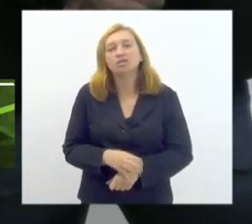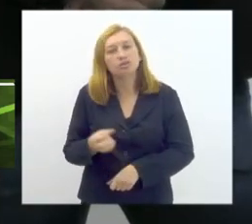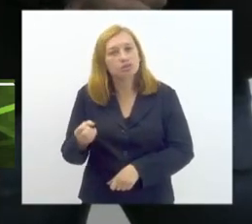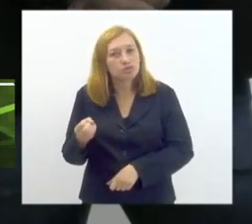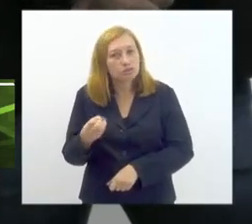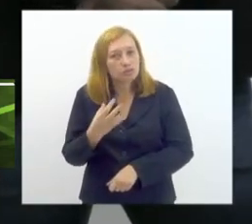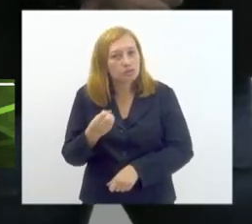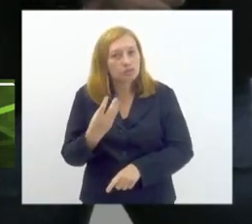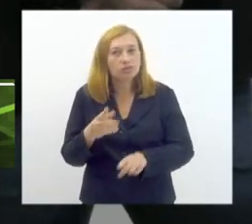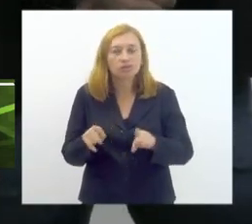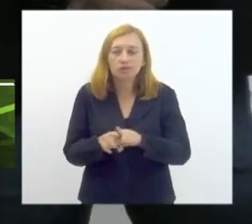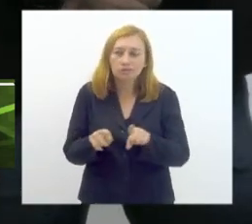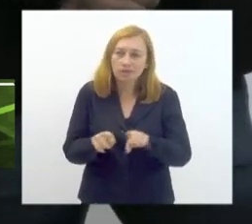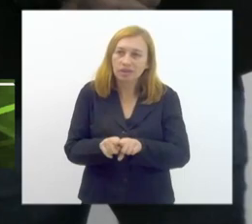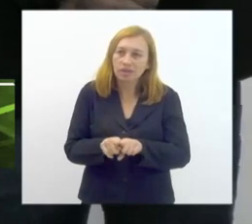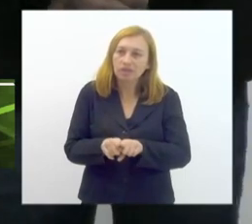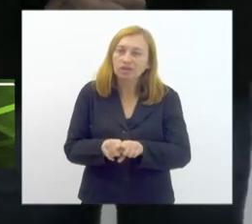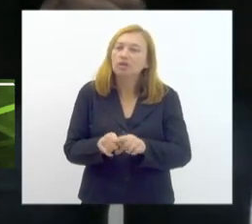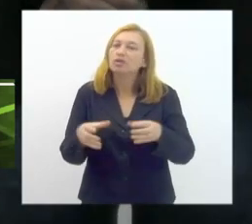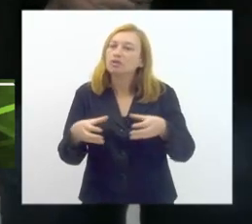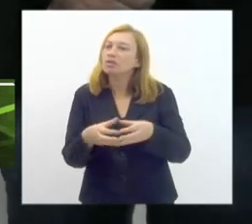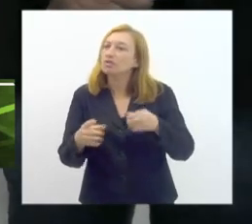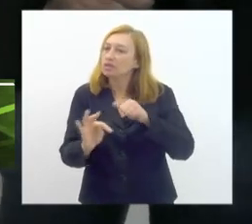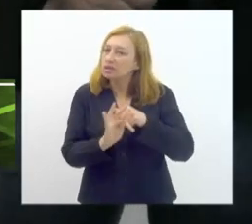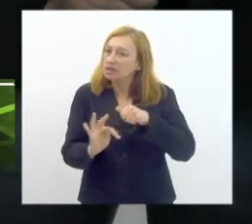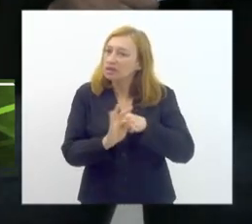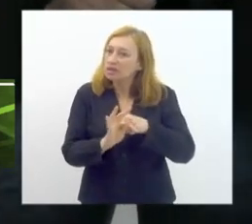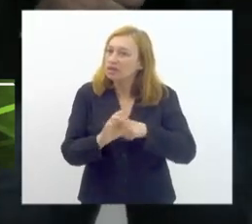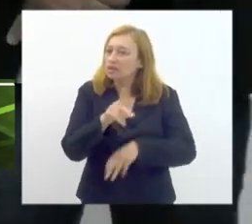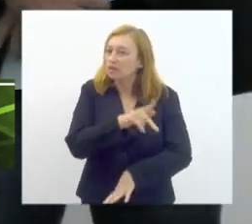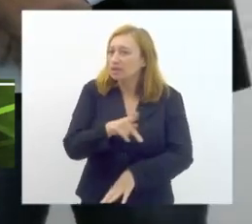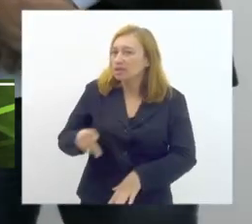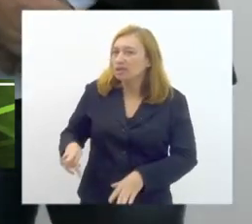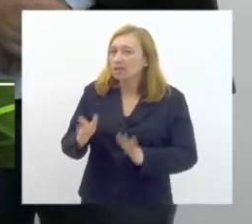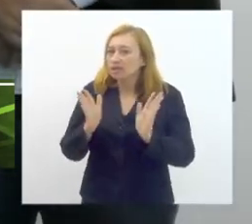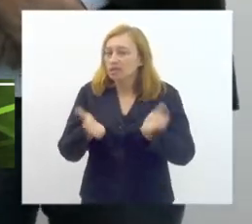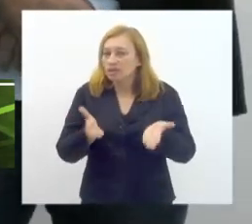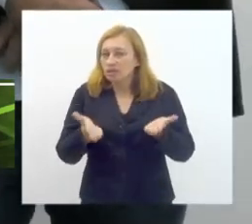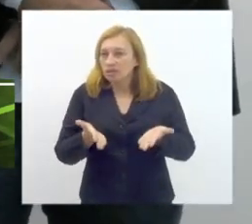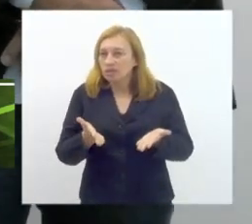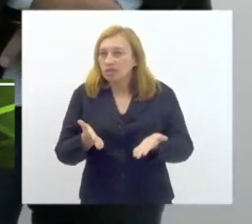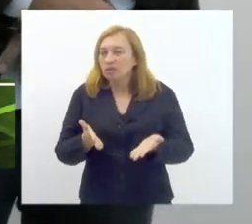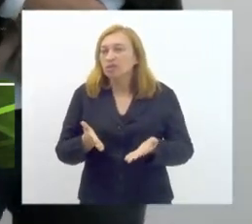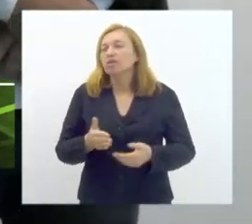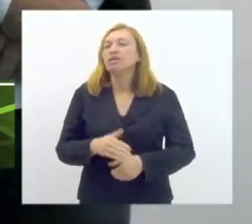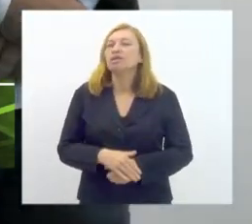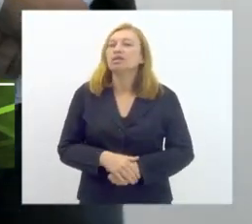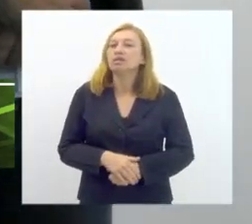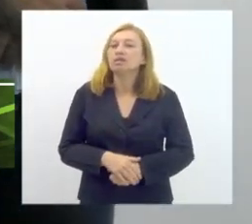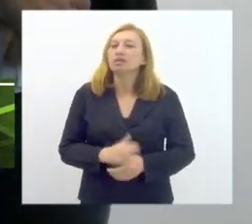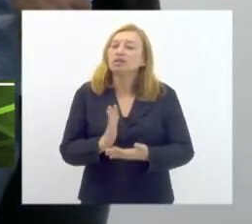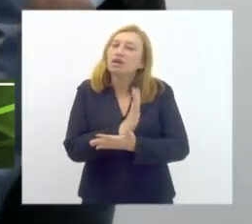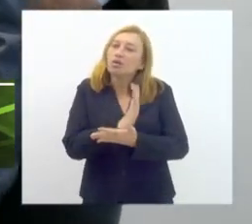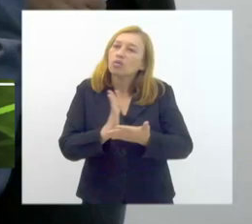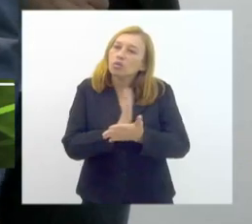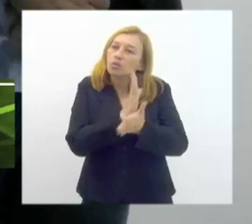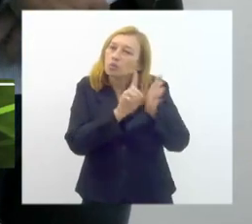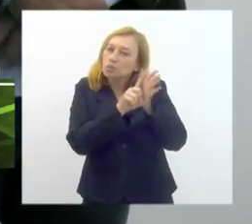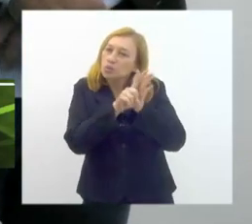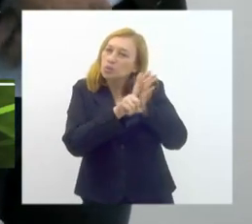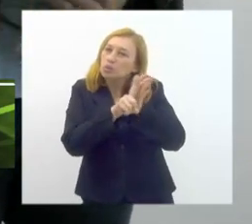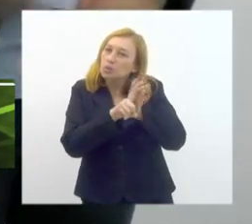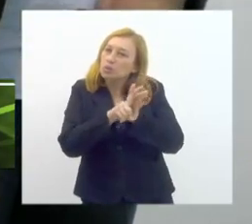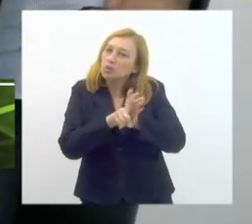recentemente, através do nosso corpo técnico, né, sob a presidência hoje do Higino Lira, fizemos alguns levantamentos de o que